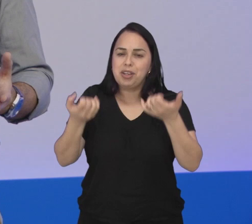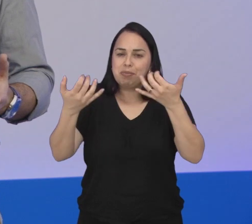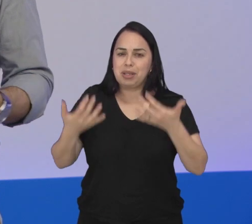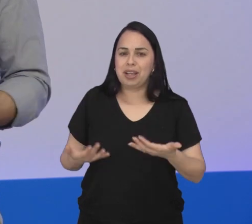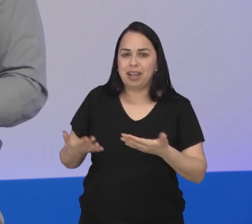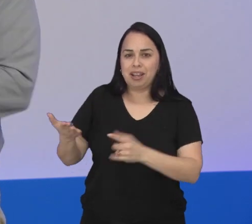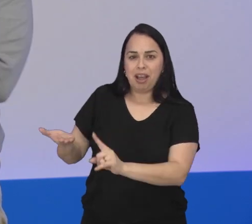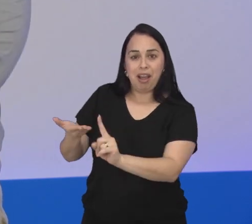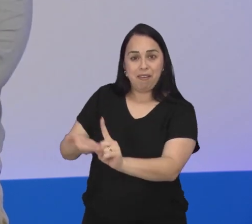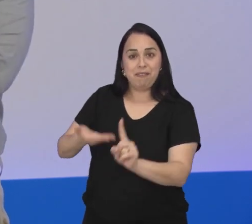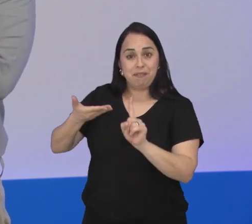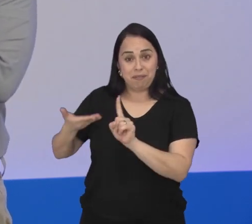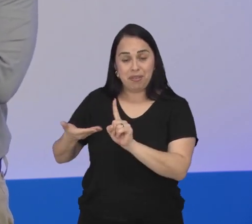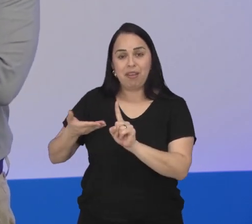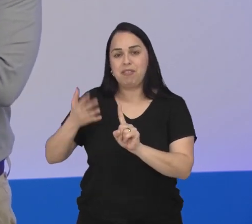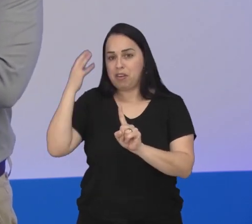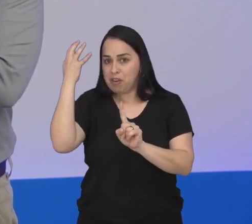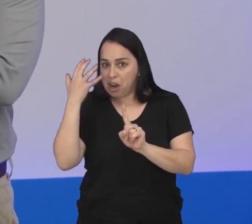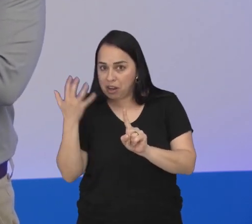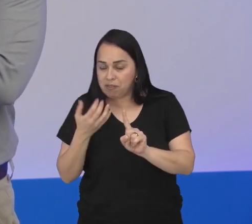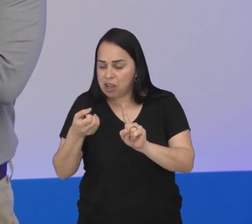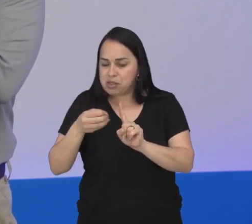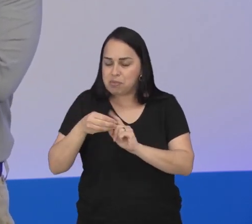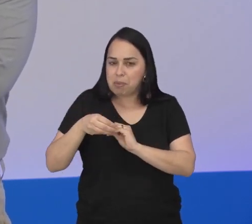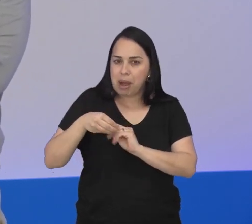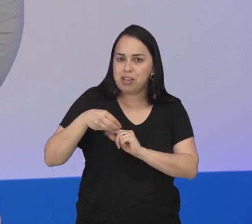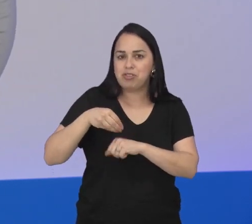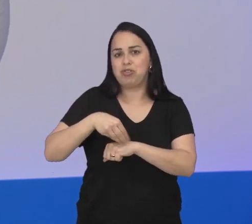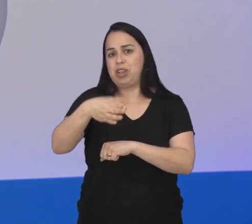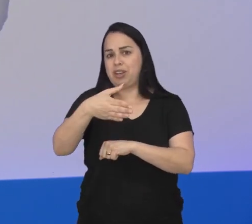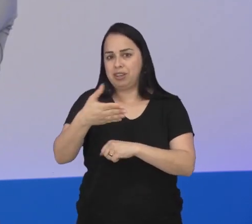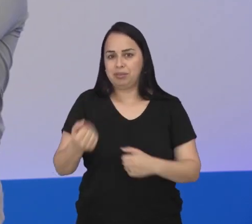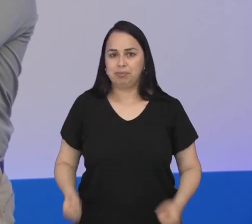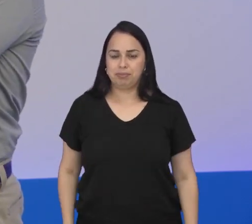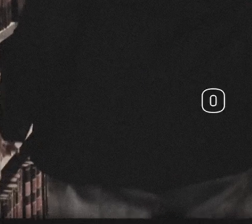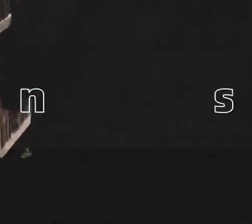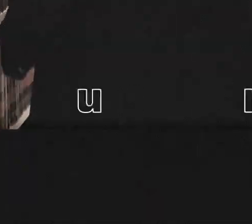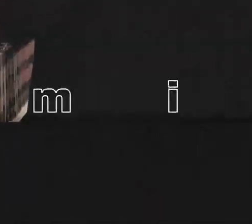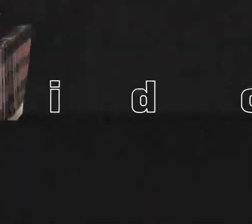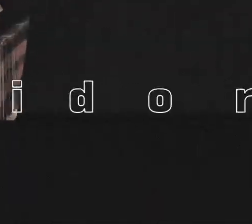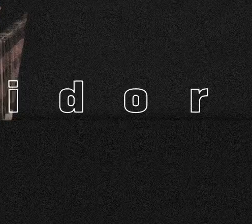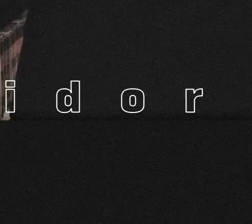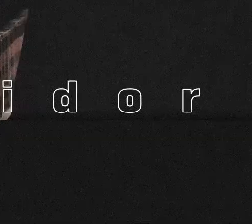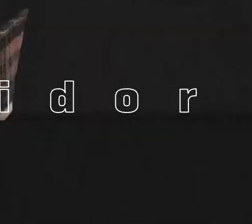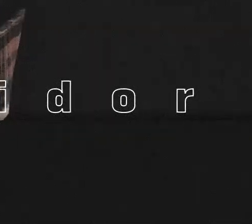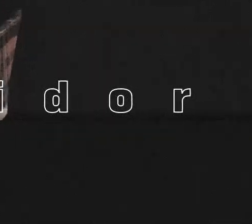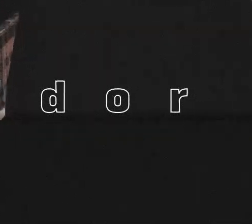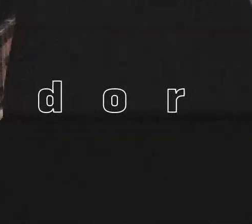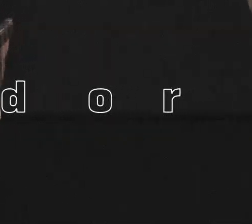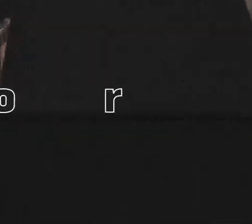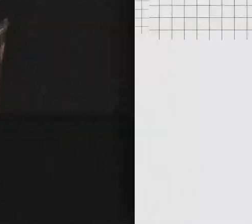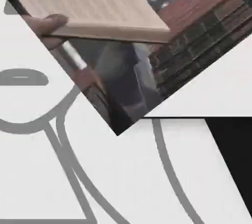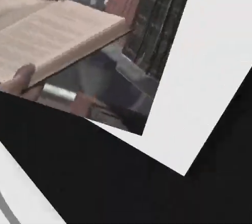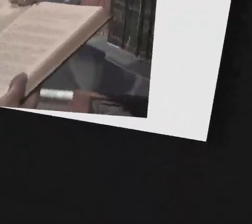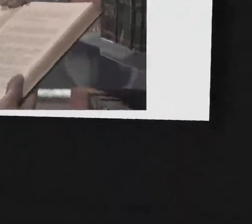espaço. Eu chamo a Fernanda Santos, que separou uma dica para a gente. Vamos ver qual?